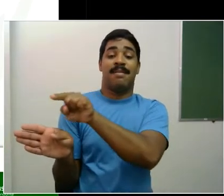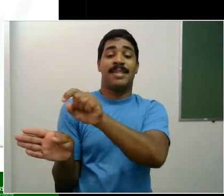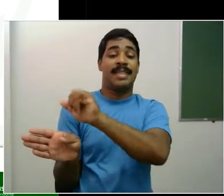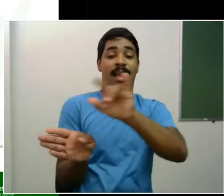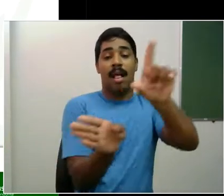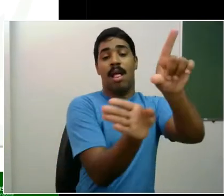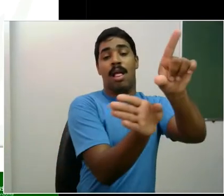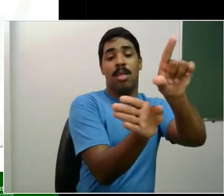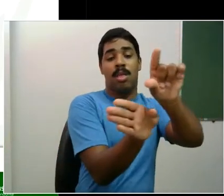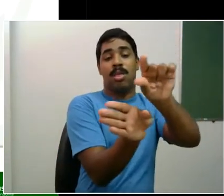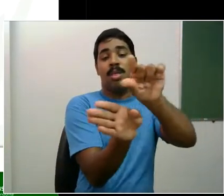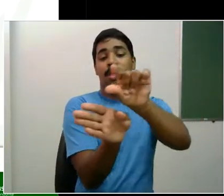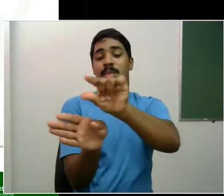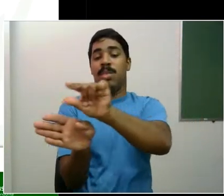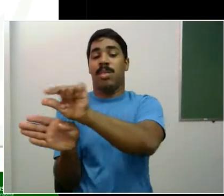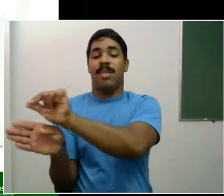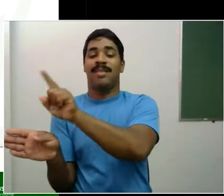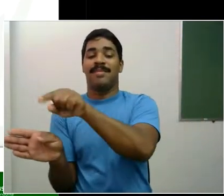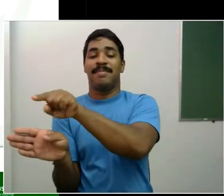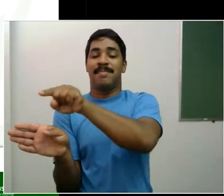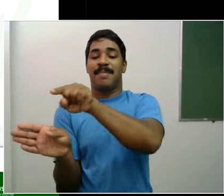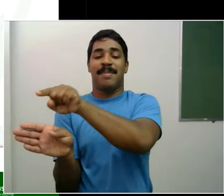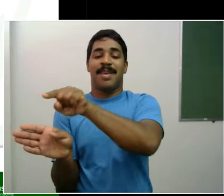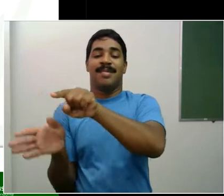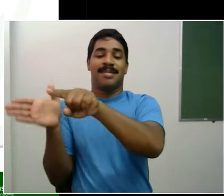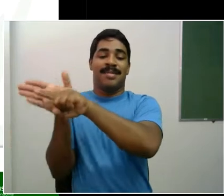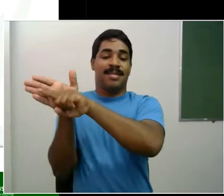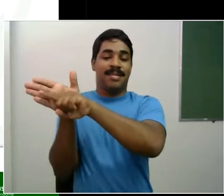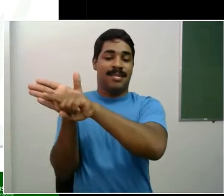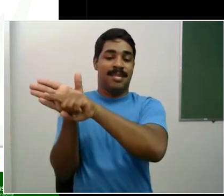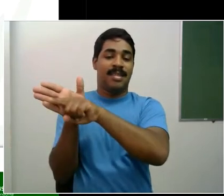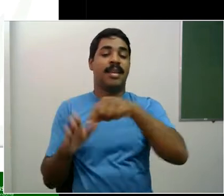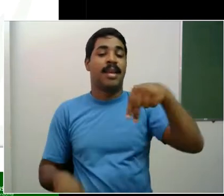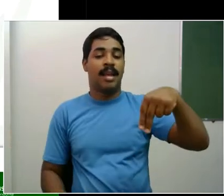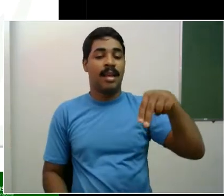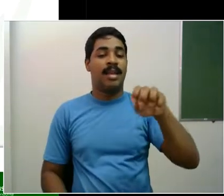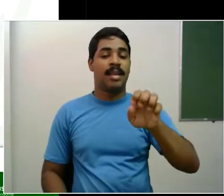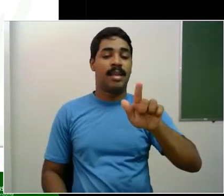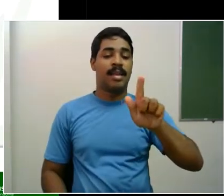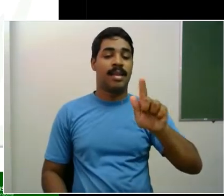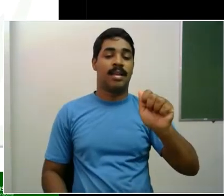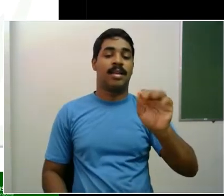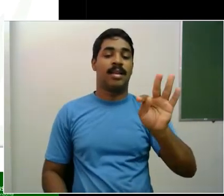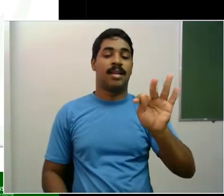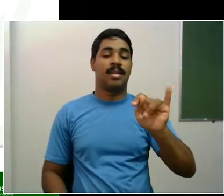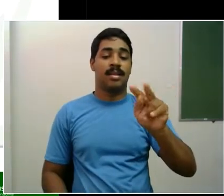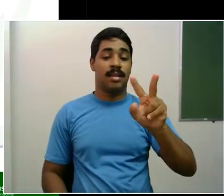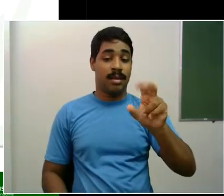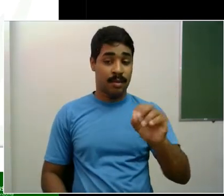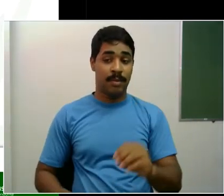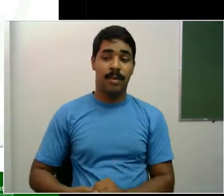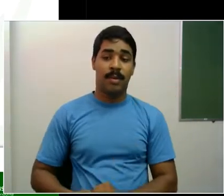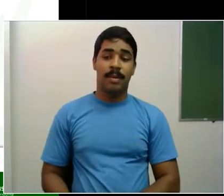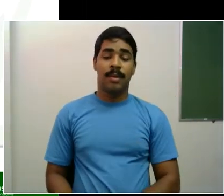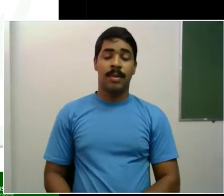para mostrar que ele está agora antes da origem. Outra coisa fundamental é que a velocidade